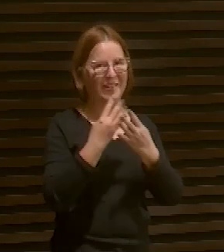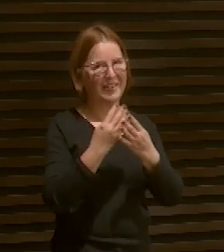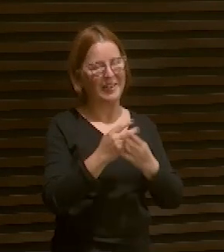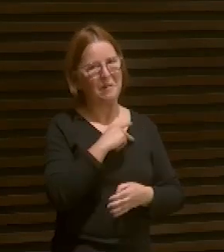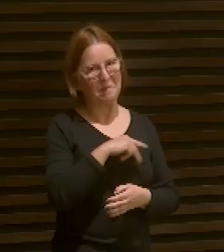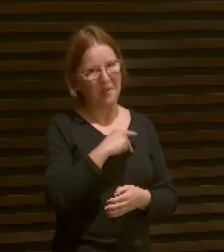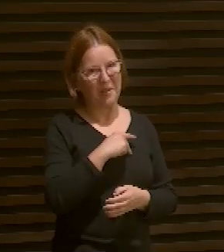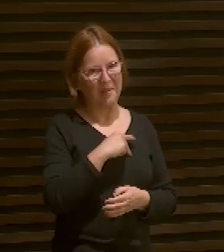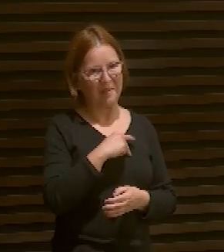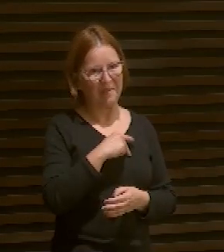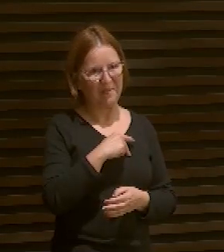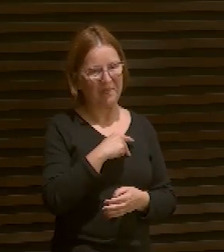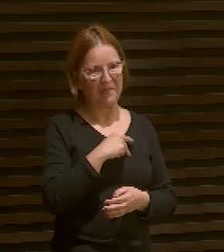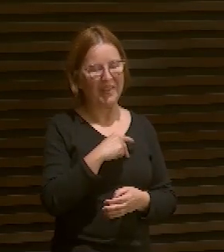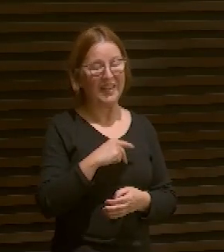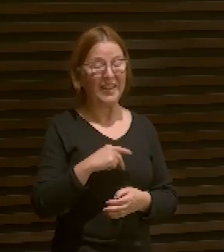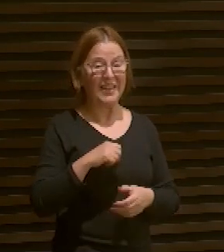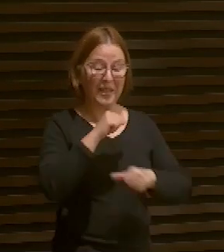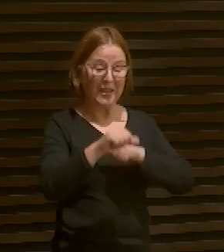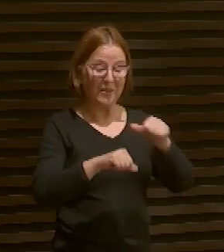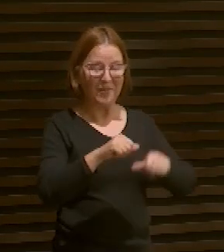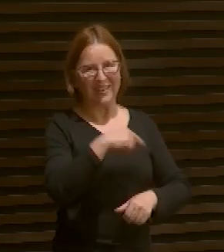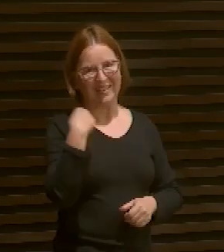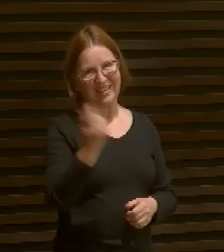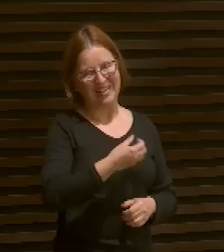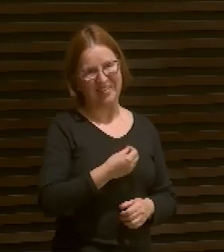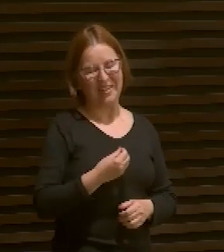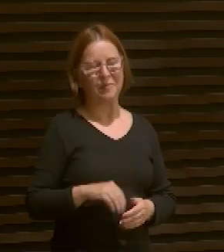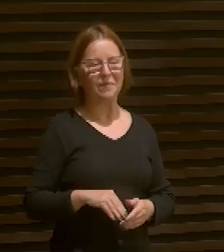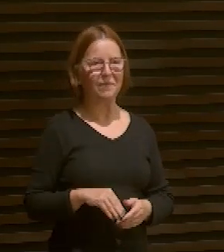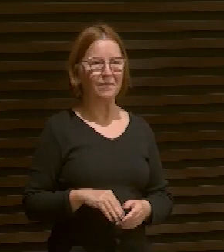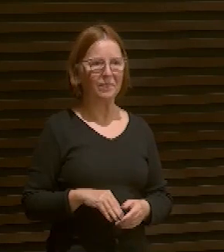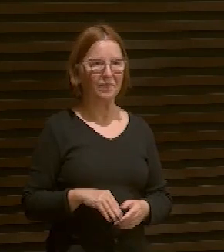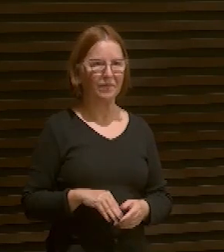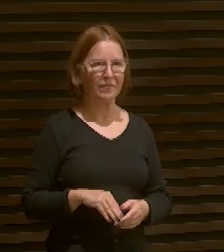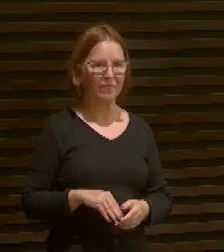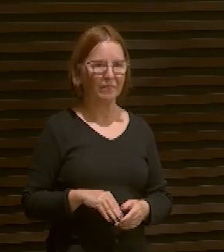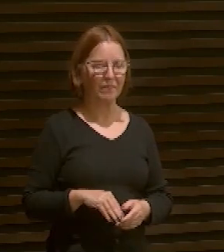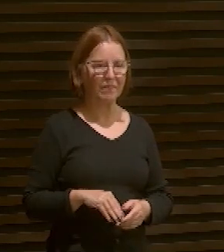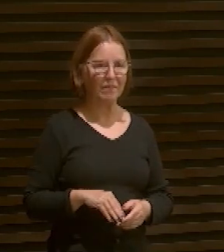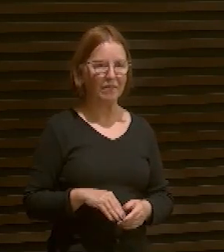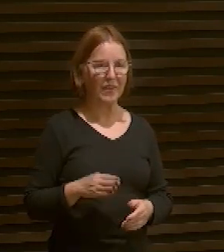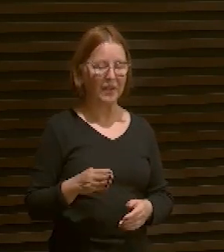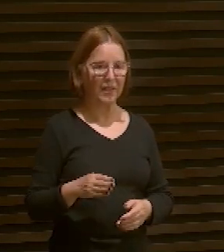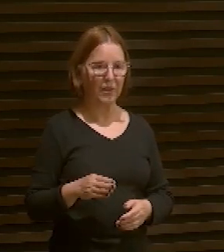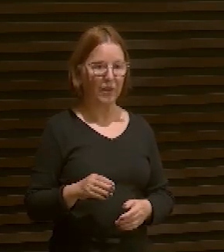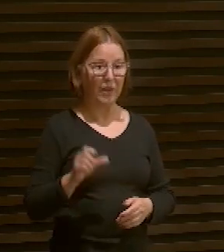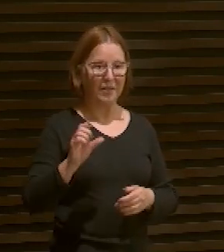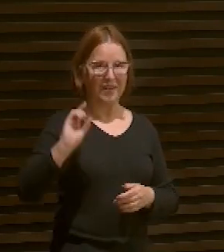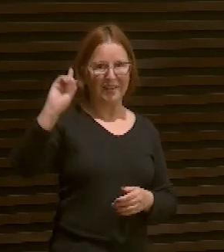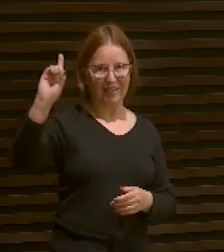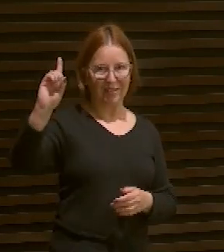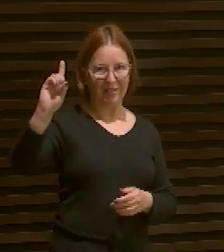toda a diferença, que muda a nossa vida. Então, quando a palavra de Deus diz que nós devemos